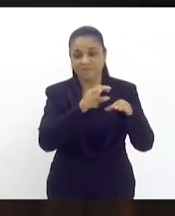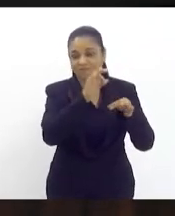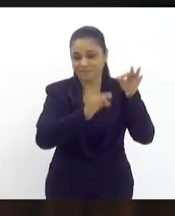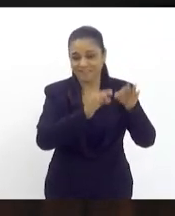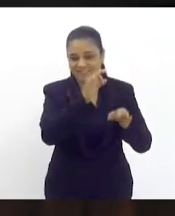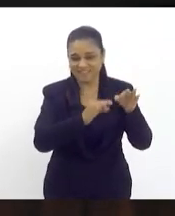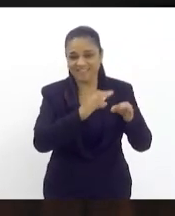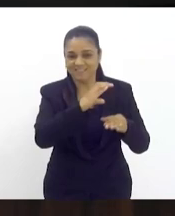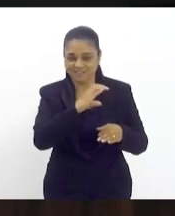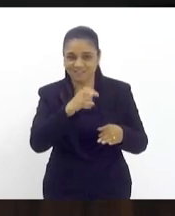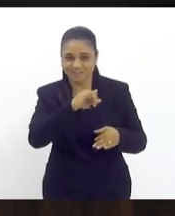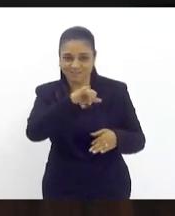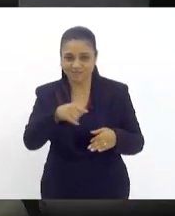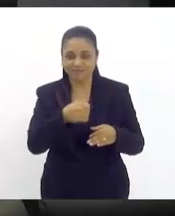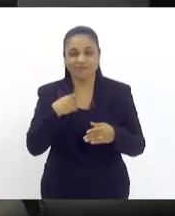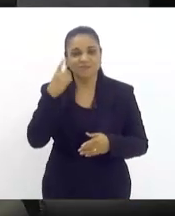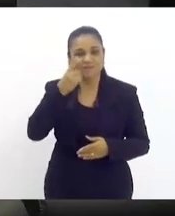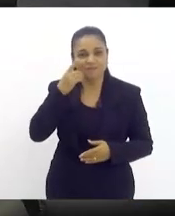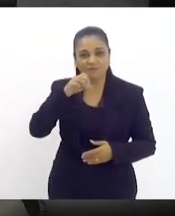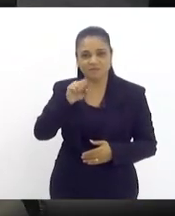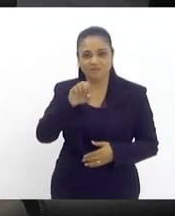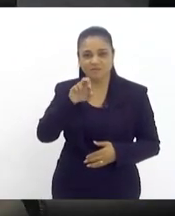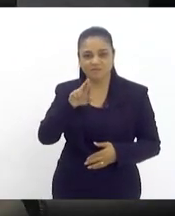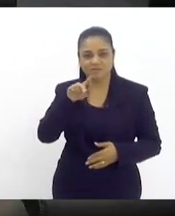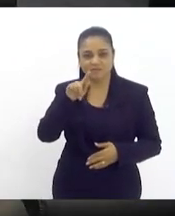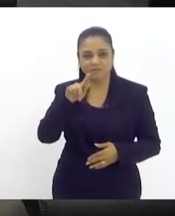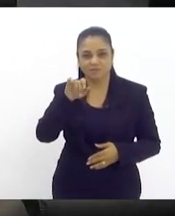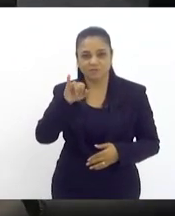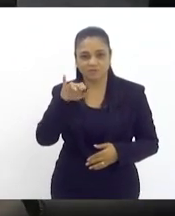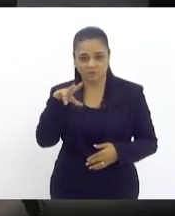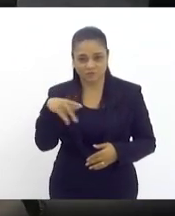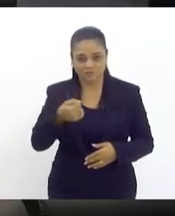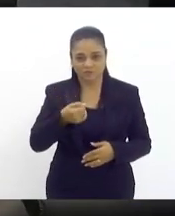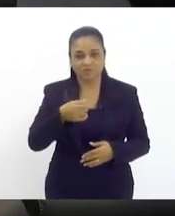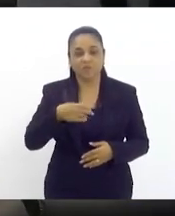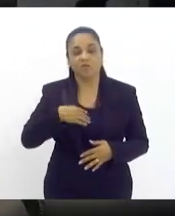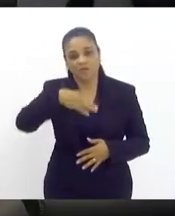Dr Serginho Fred Pacheco